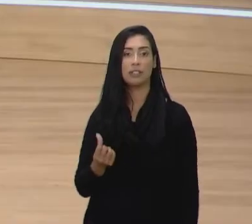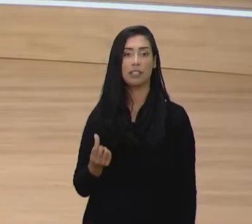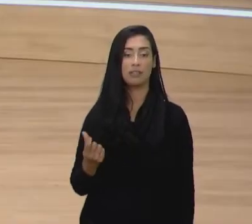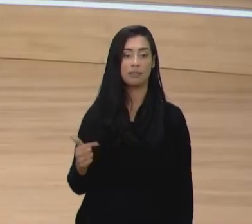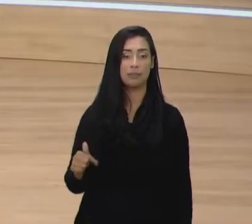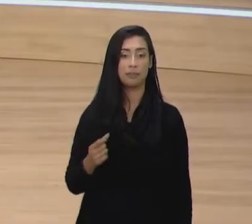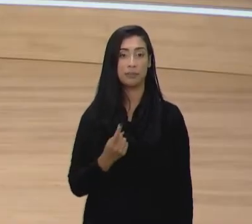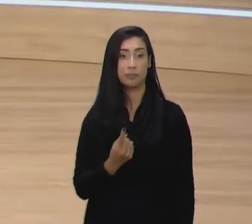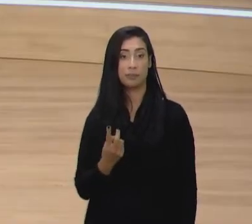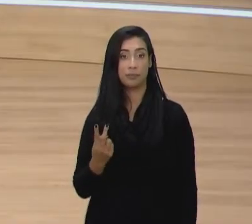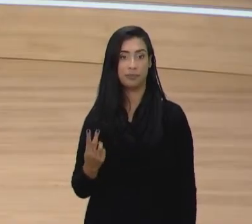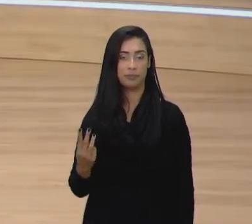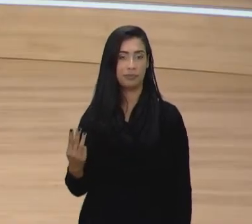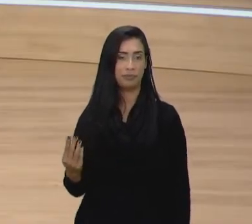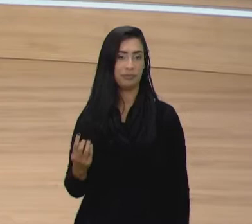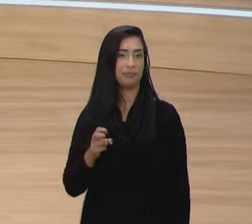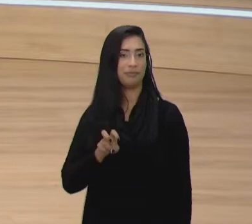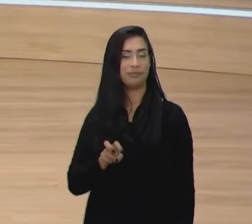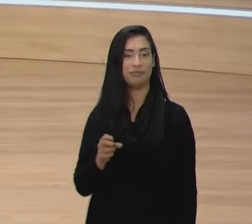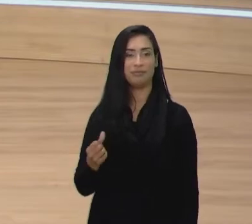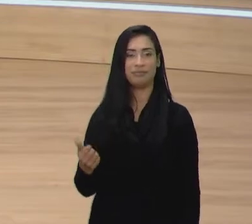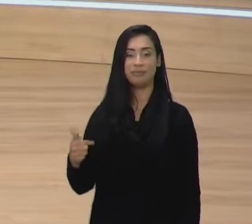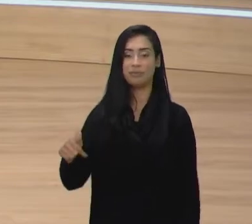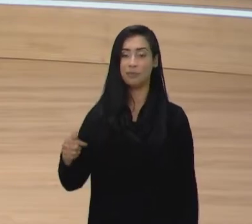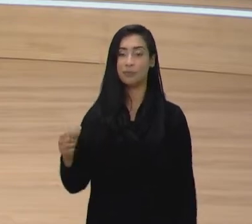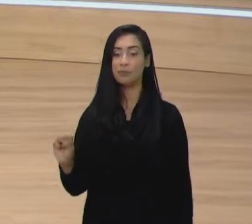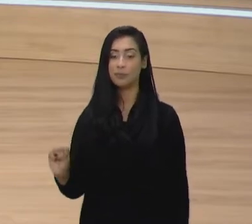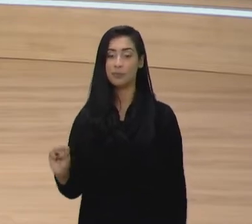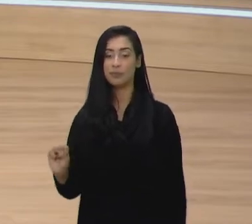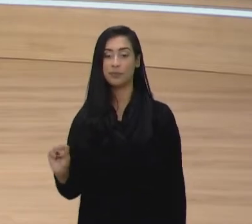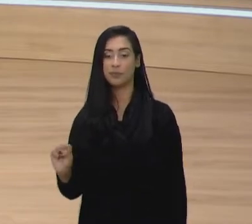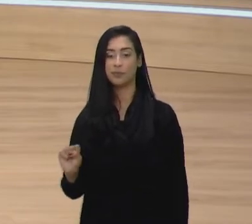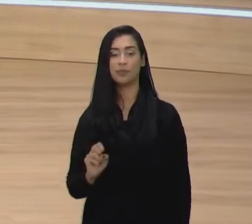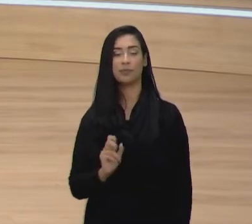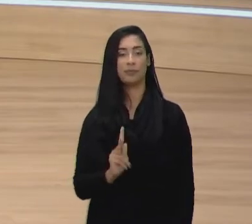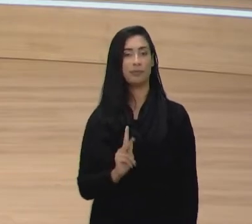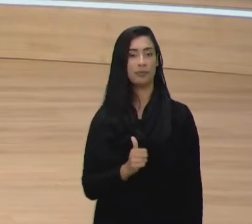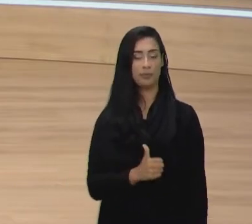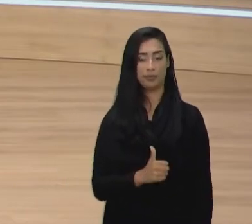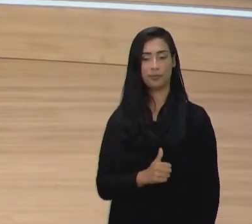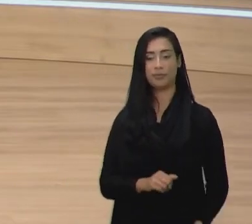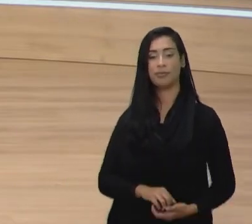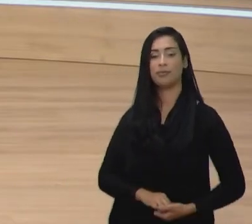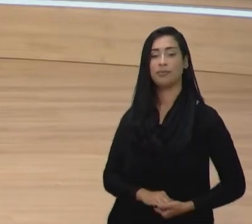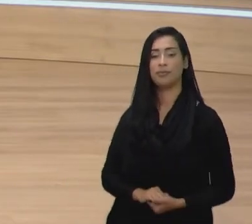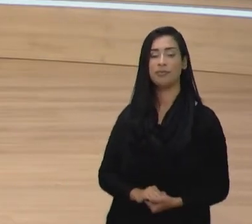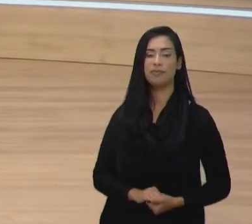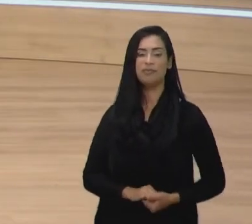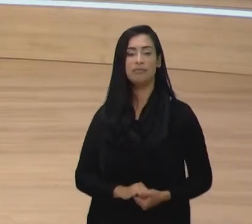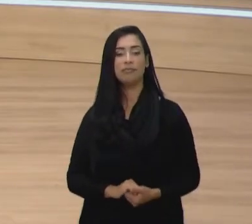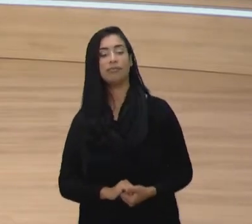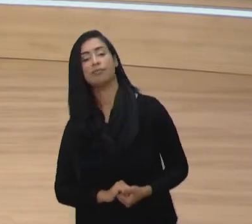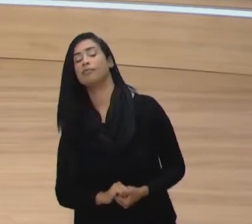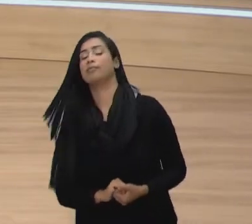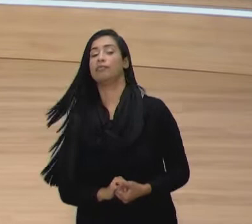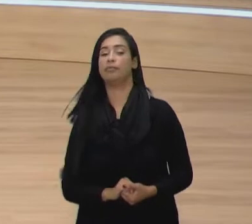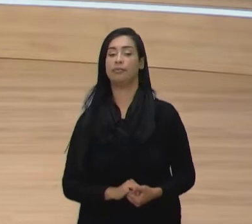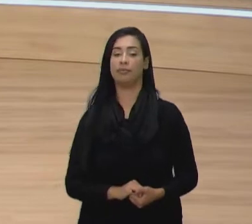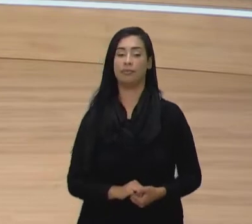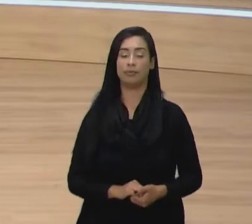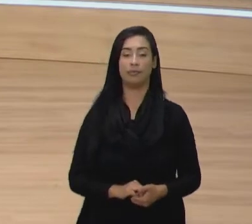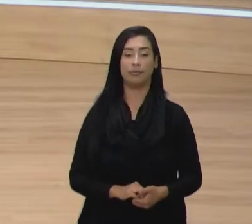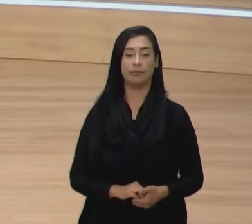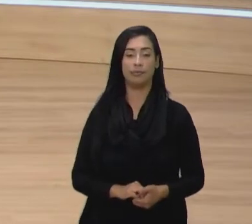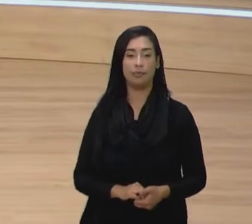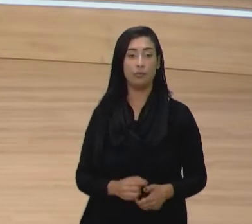1, 2, 3, 4, 5, 6, 7, 8. Para a gente entrar dentro da nossa sequência, a gente vai fazer essa pisadinha. Só